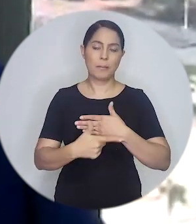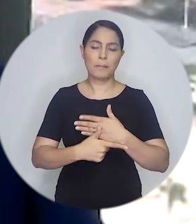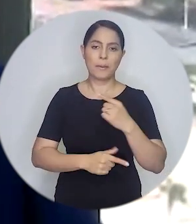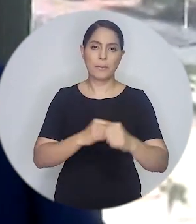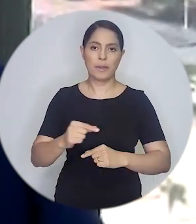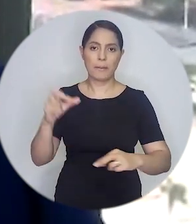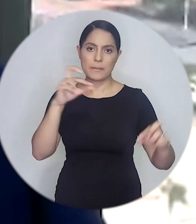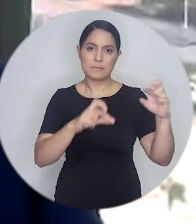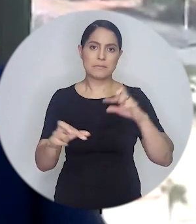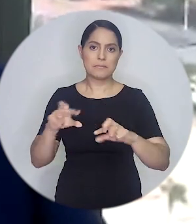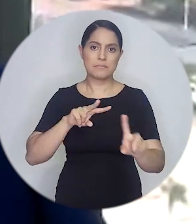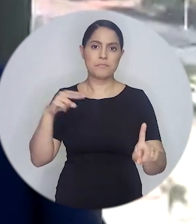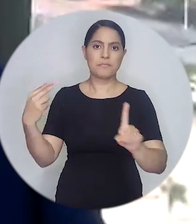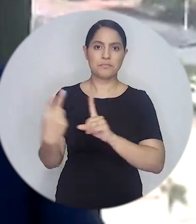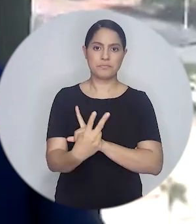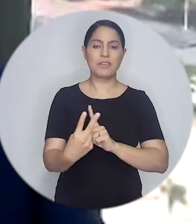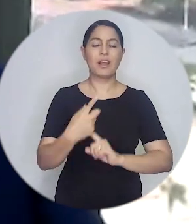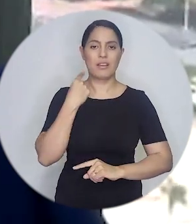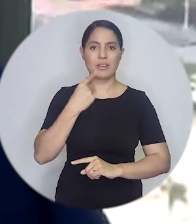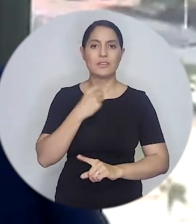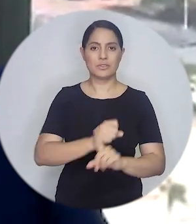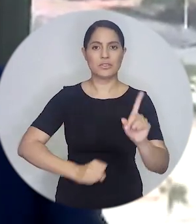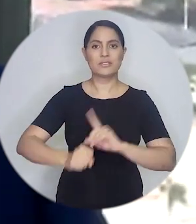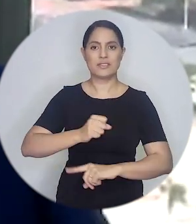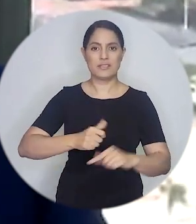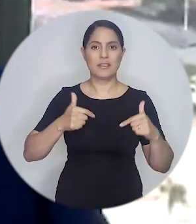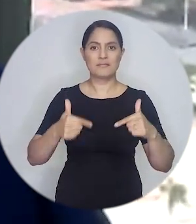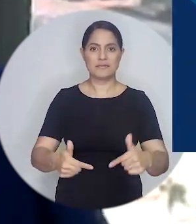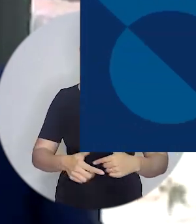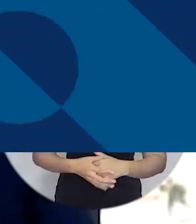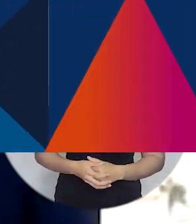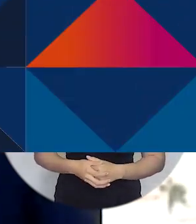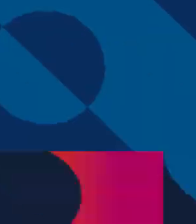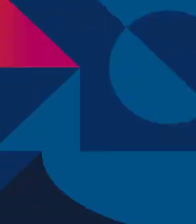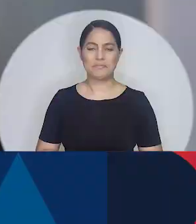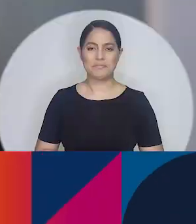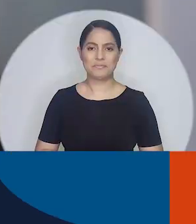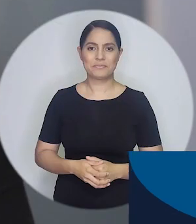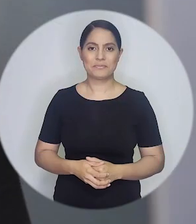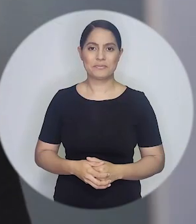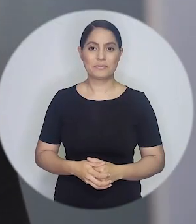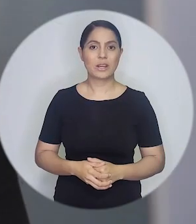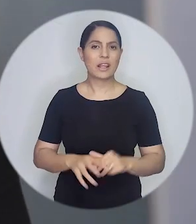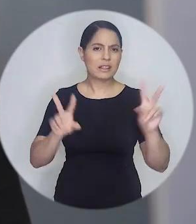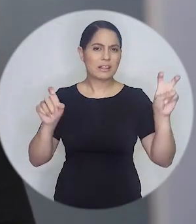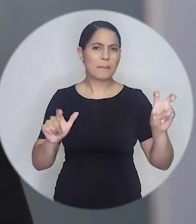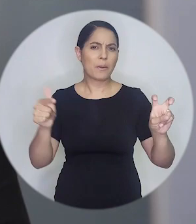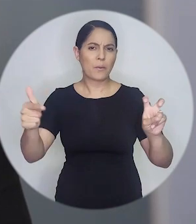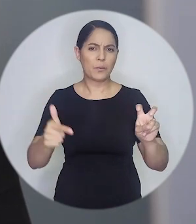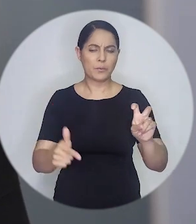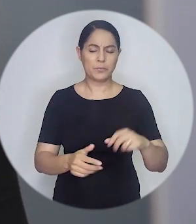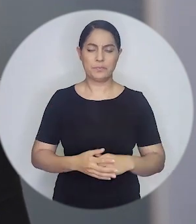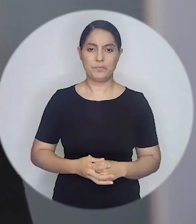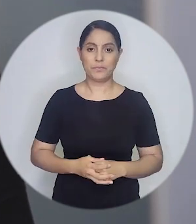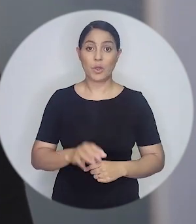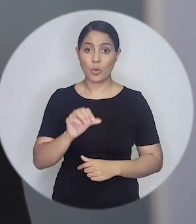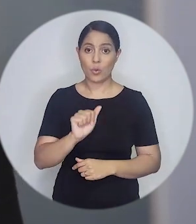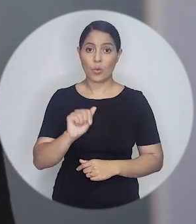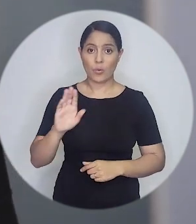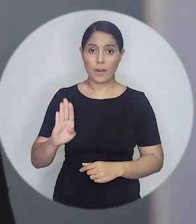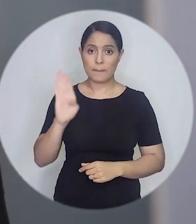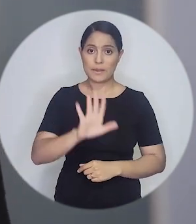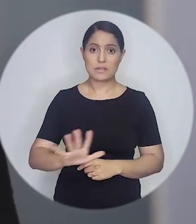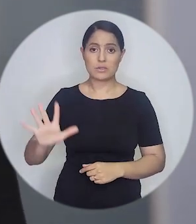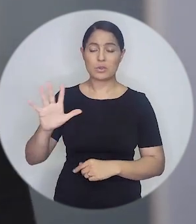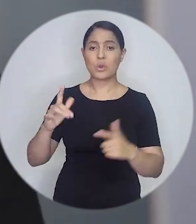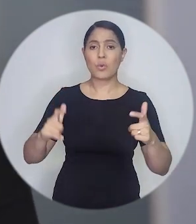importante para ter a visão da advocacia e, principalmente, a visão da sociedade. Mudando de assunto, a OAB Nacional participou